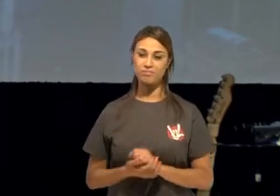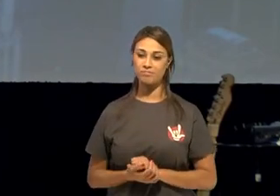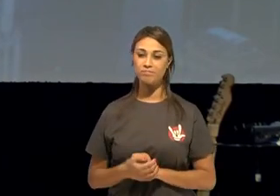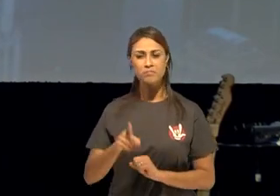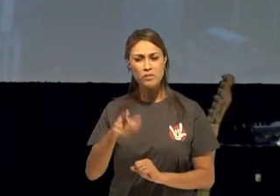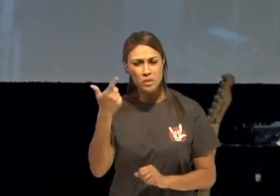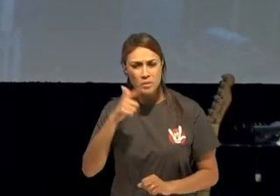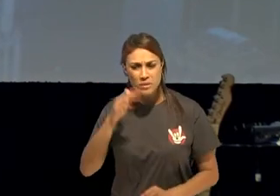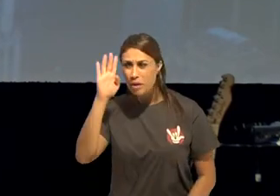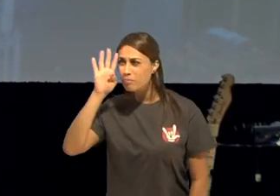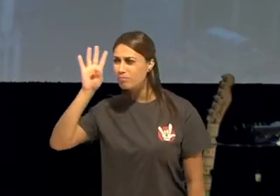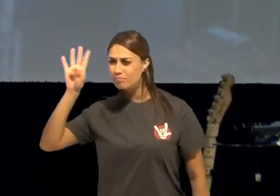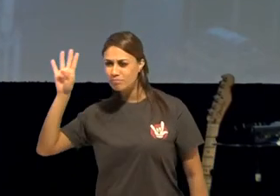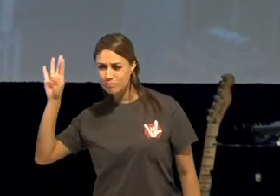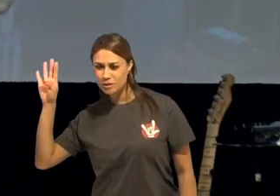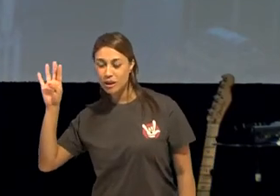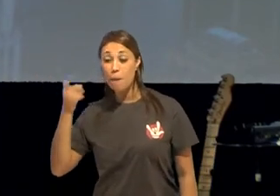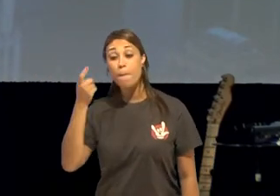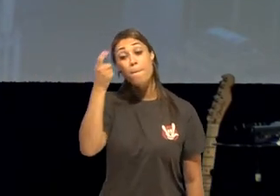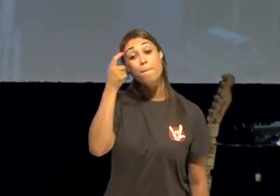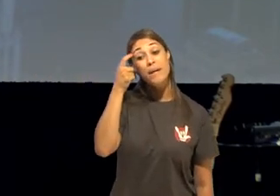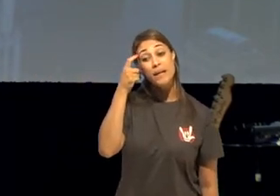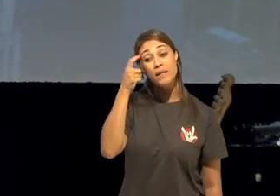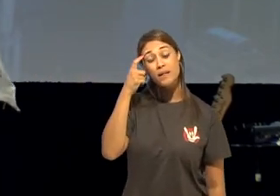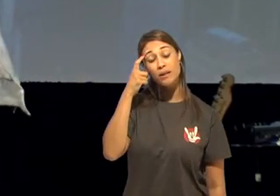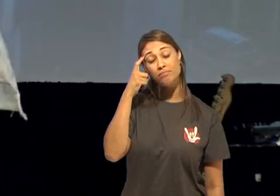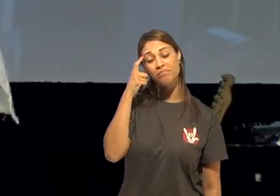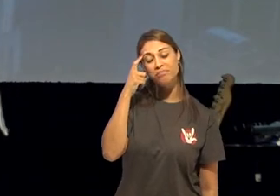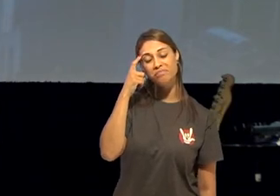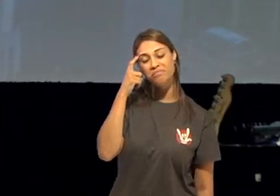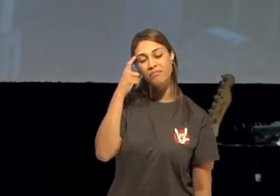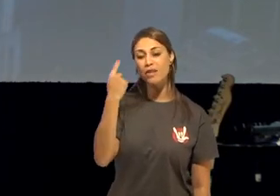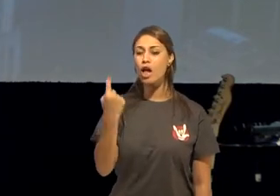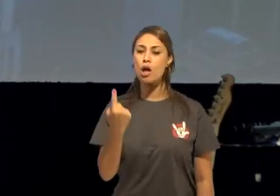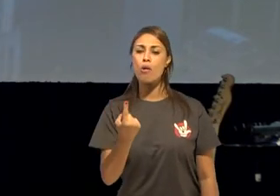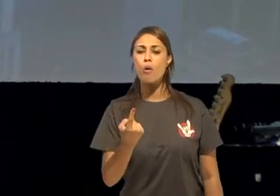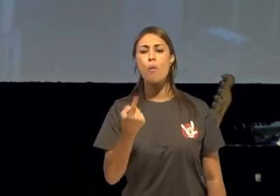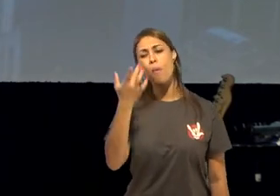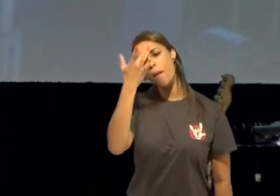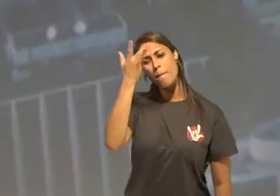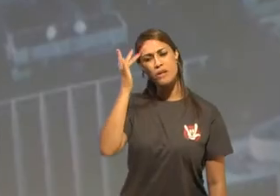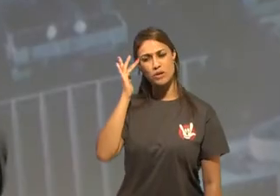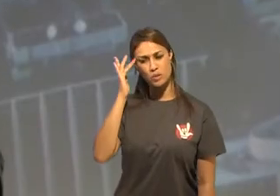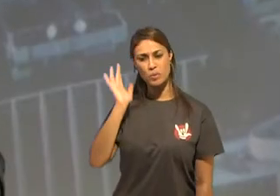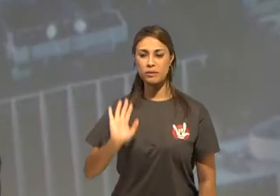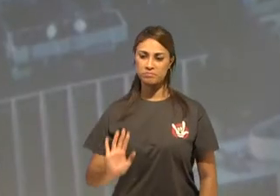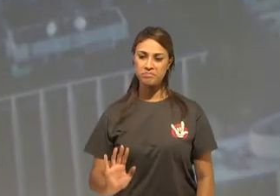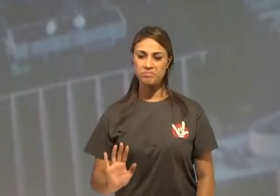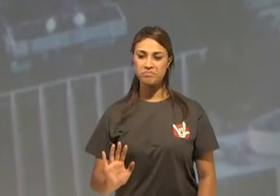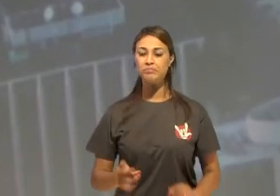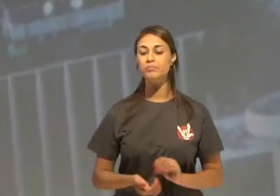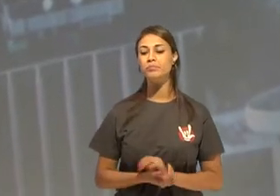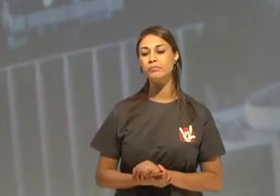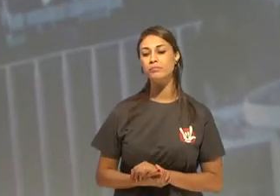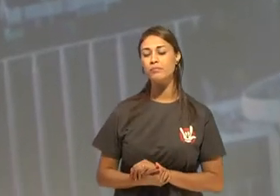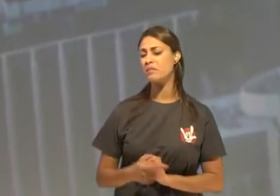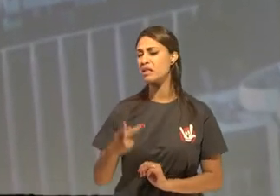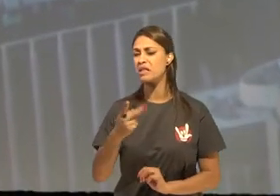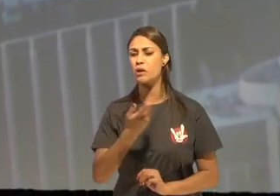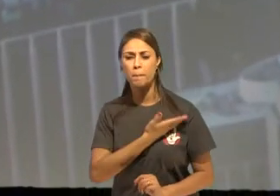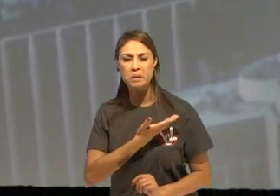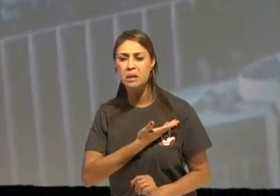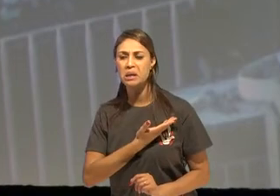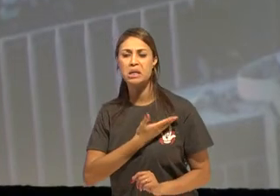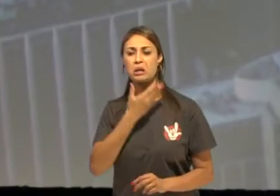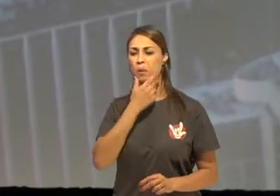imaginar? Pensa aí num homem, lógico que Jesus é a pessoa mais importante, mas num homem natural. Então,